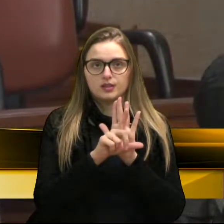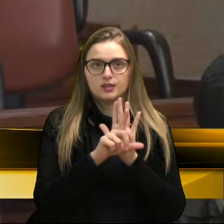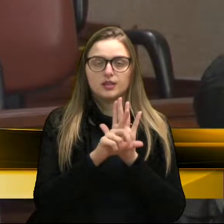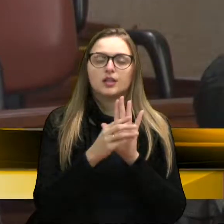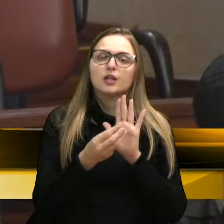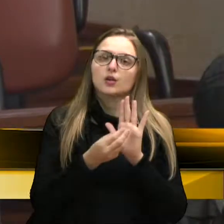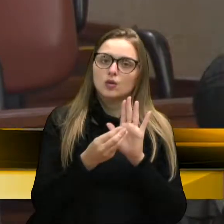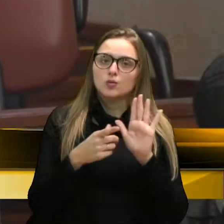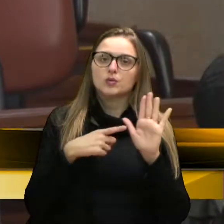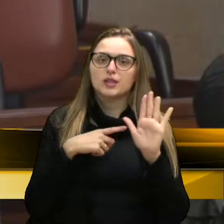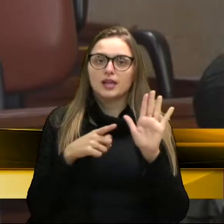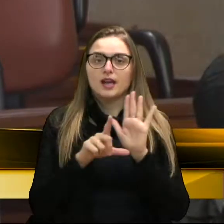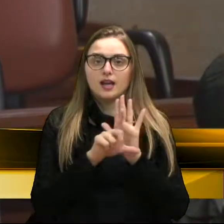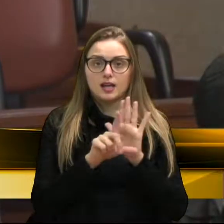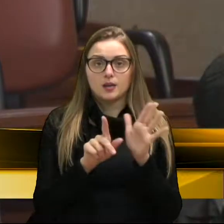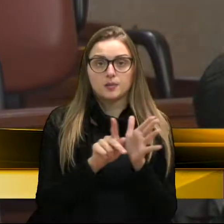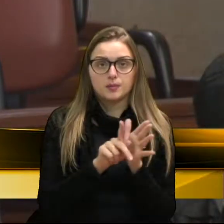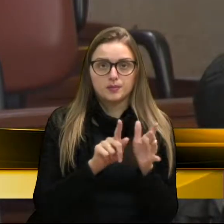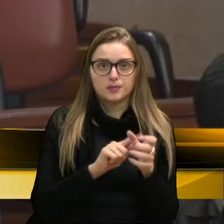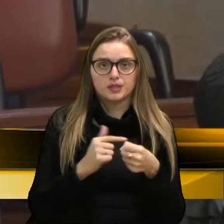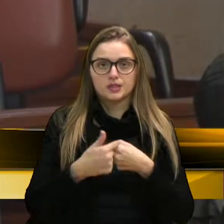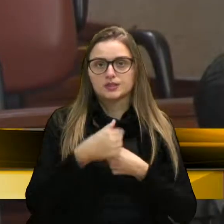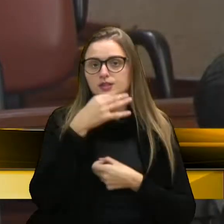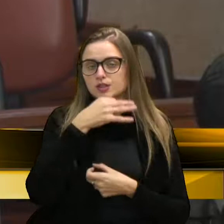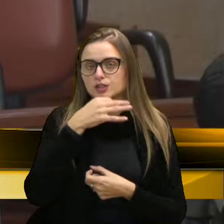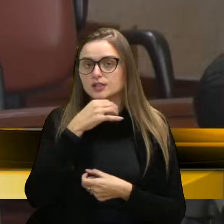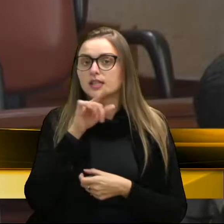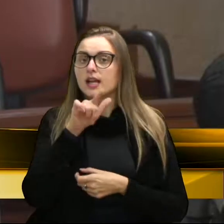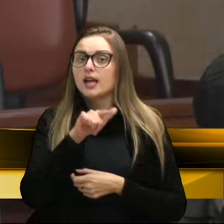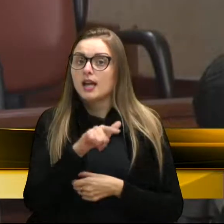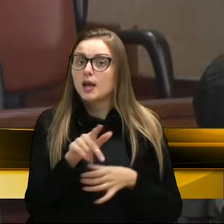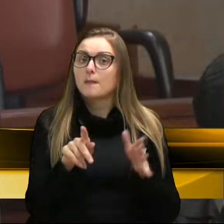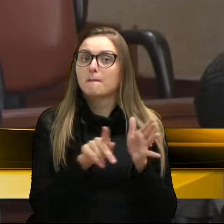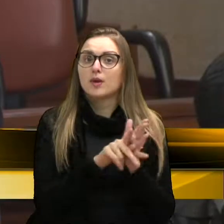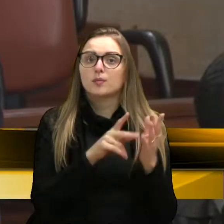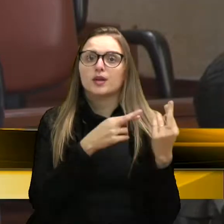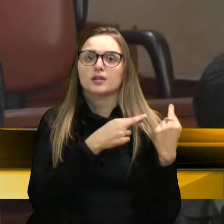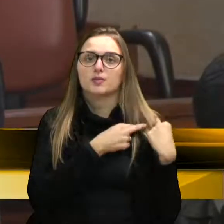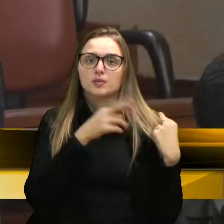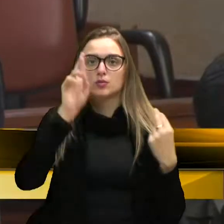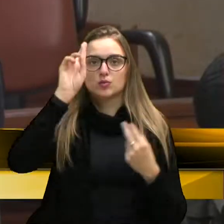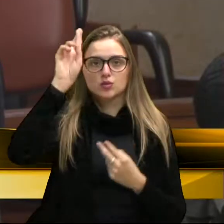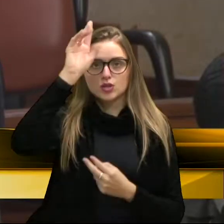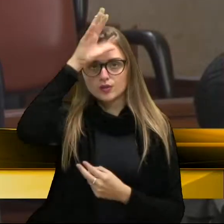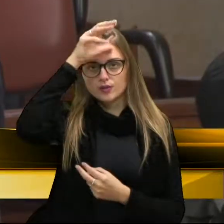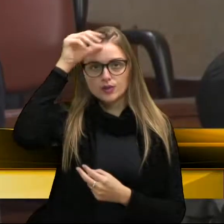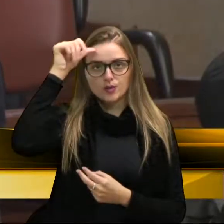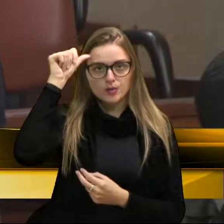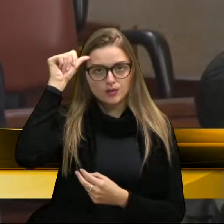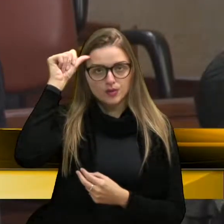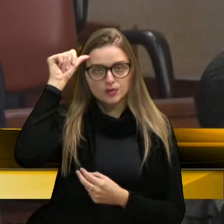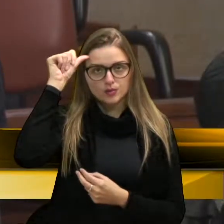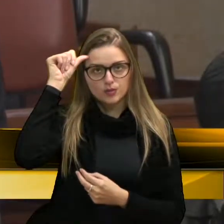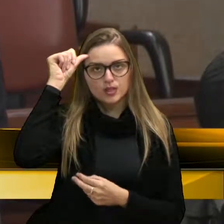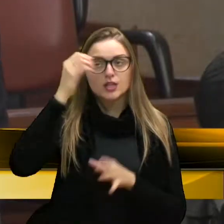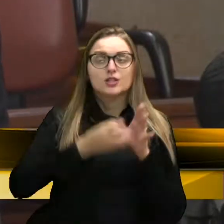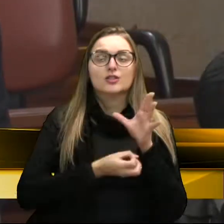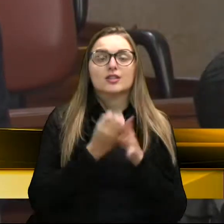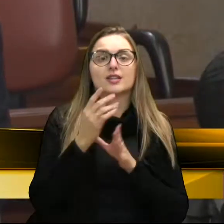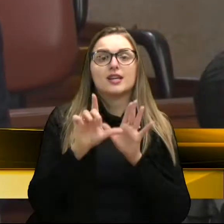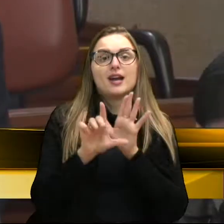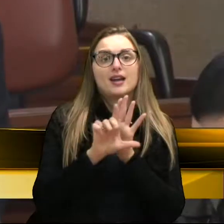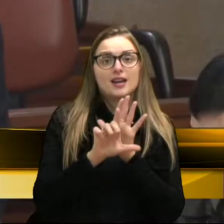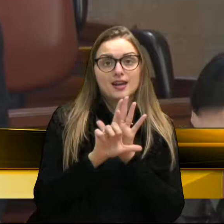a Lei Orgânica do Município, compete privativamente ao prefeito a iniciativa do poder de lei de